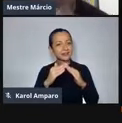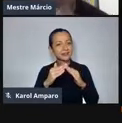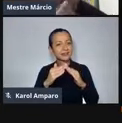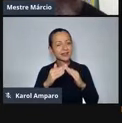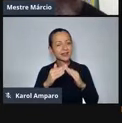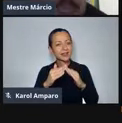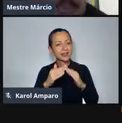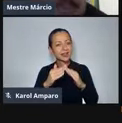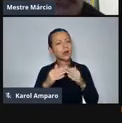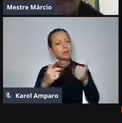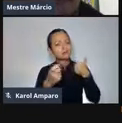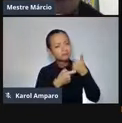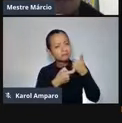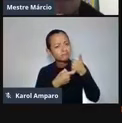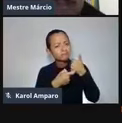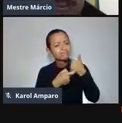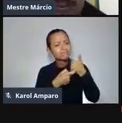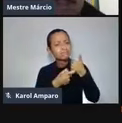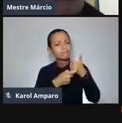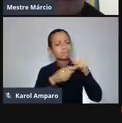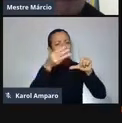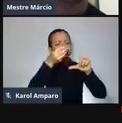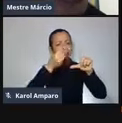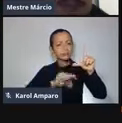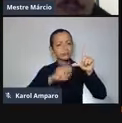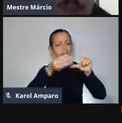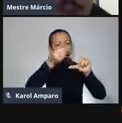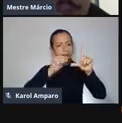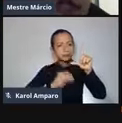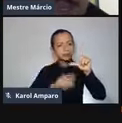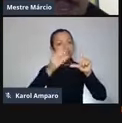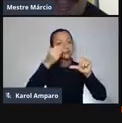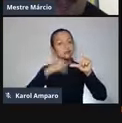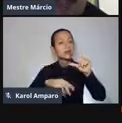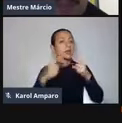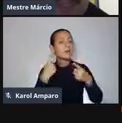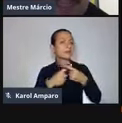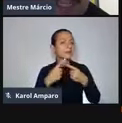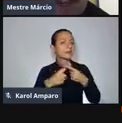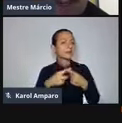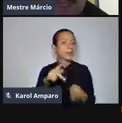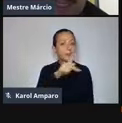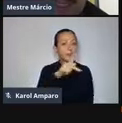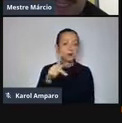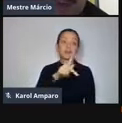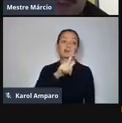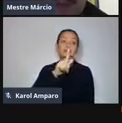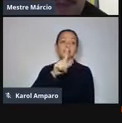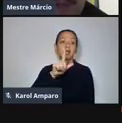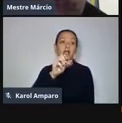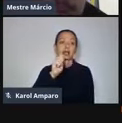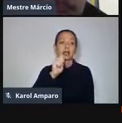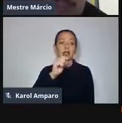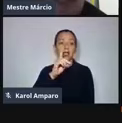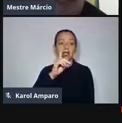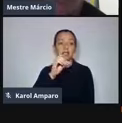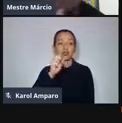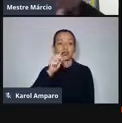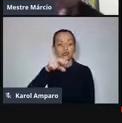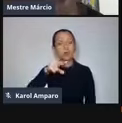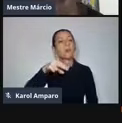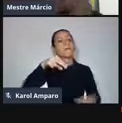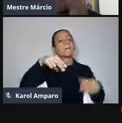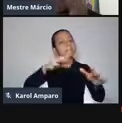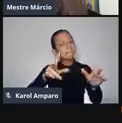vai curtindo, vai compartilhando. O nosso mestre Gladson merece esse nosso prestígio. Continua, mestre,